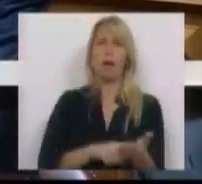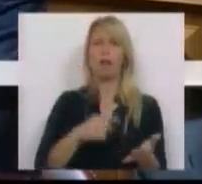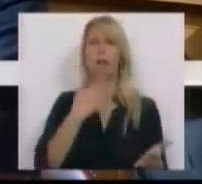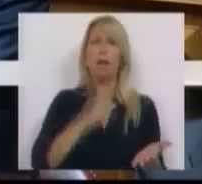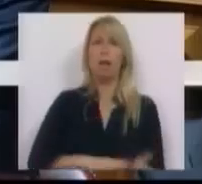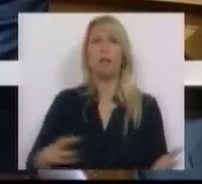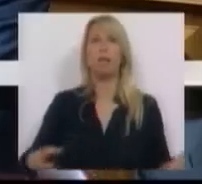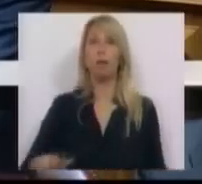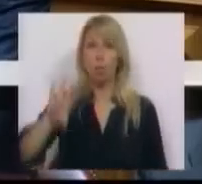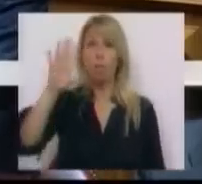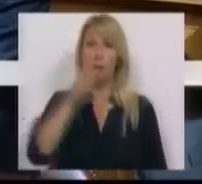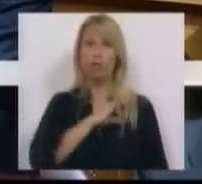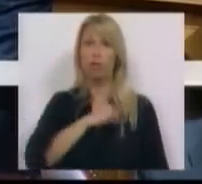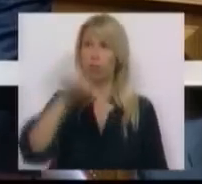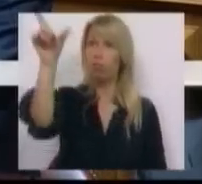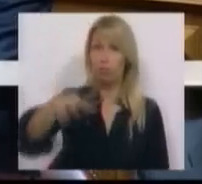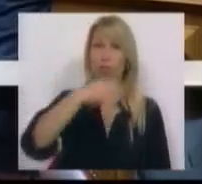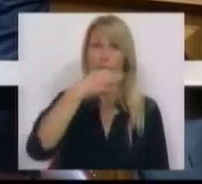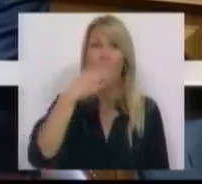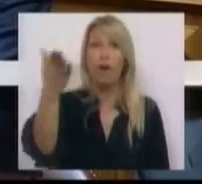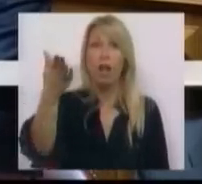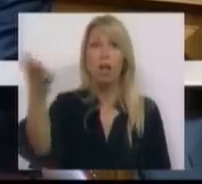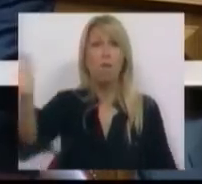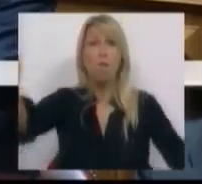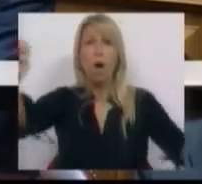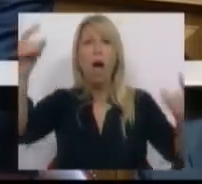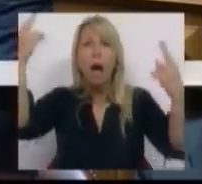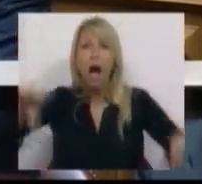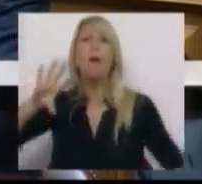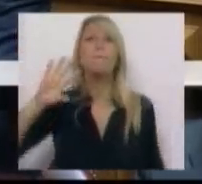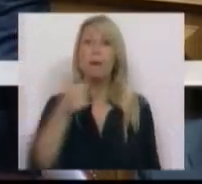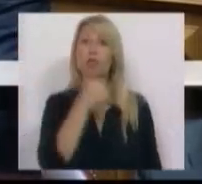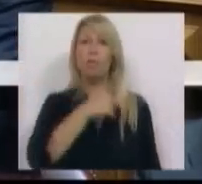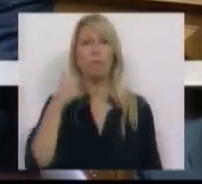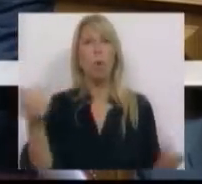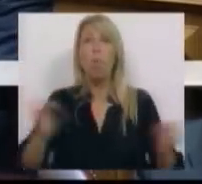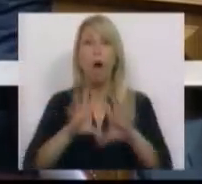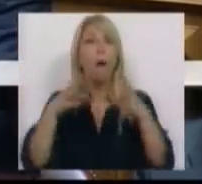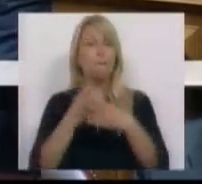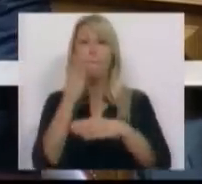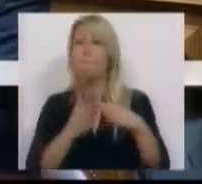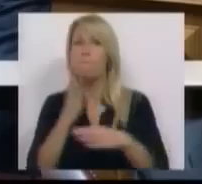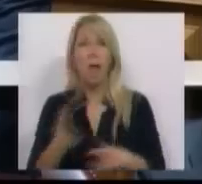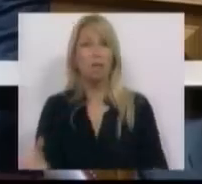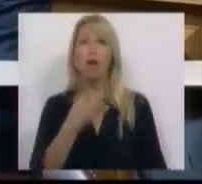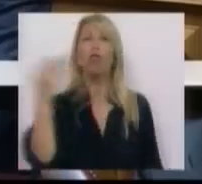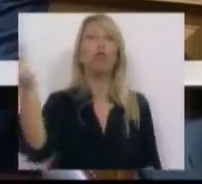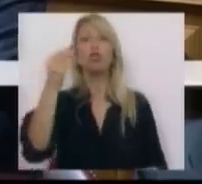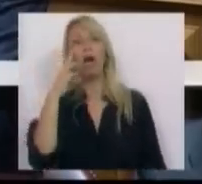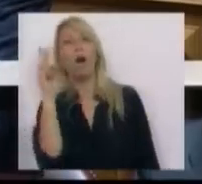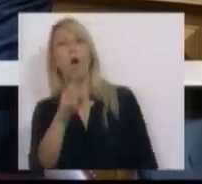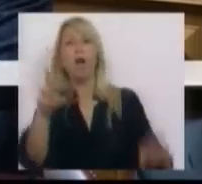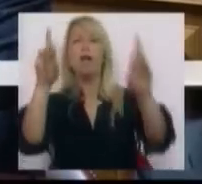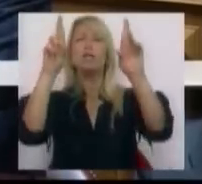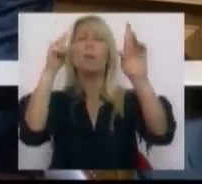não existe. O que existe é um país em sofrimento, sem classe média, sem jovens que possam olhar com